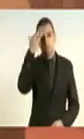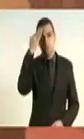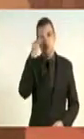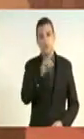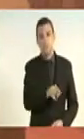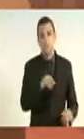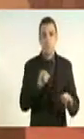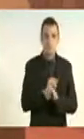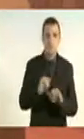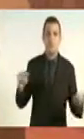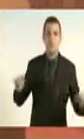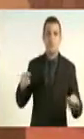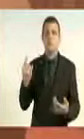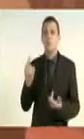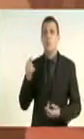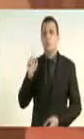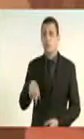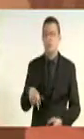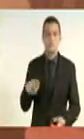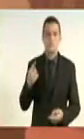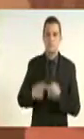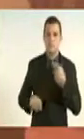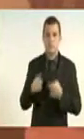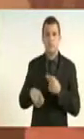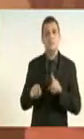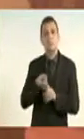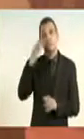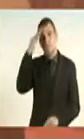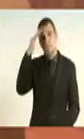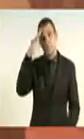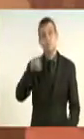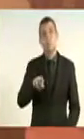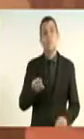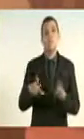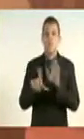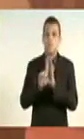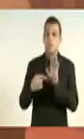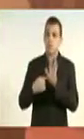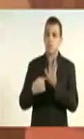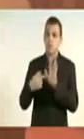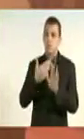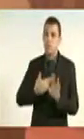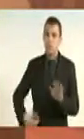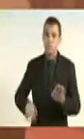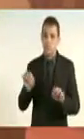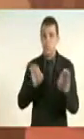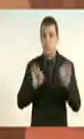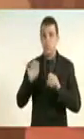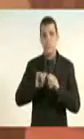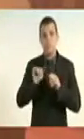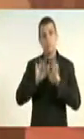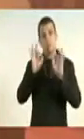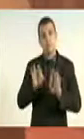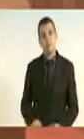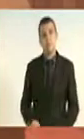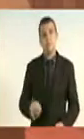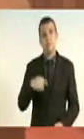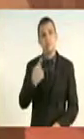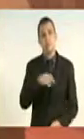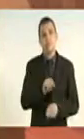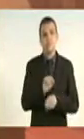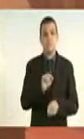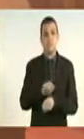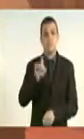não foi realmente aquilo que colocava, de reconhecer a legalidade dos atos do governo. É o que nós vamos aguardar a consulta do Tribunal de Contas do Estado.